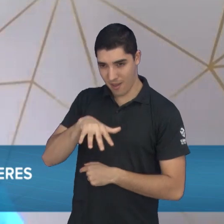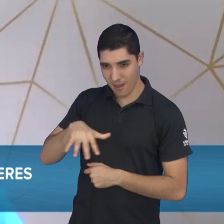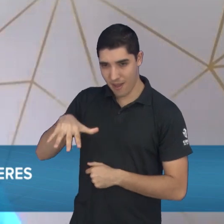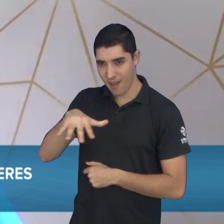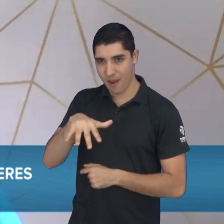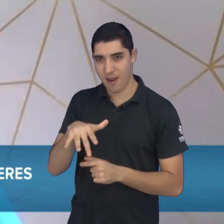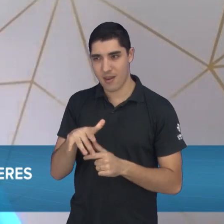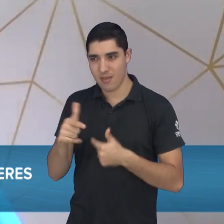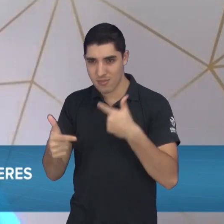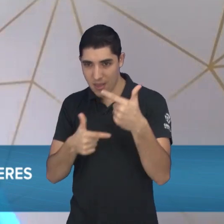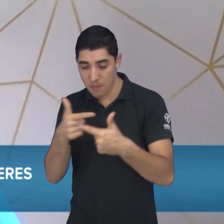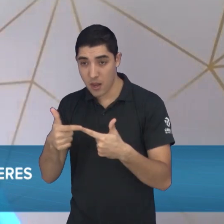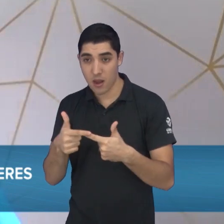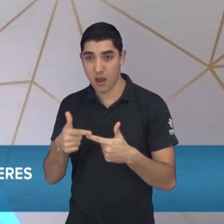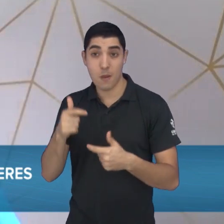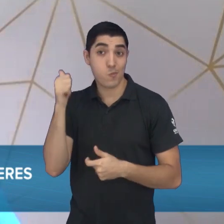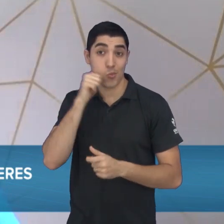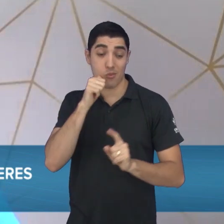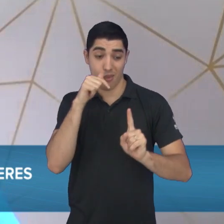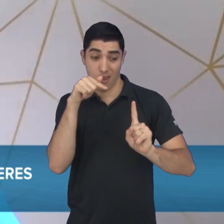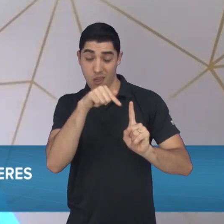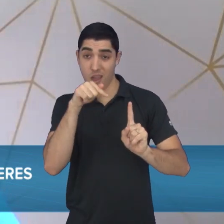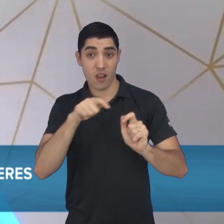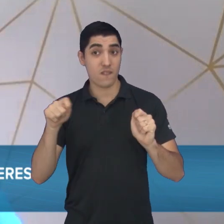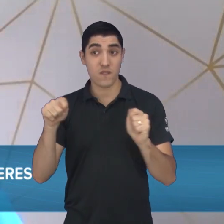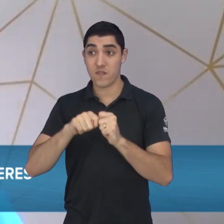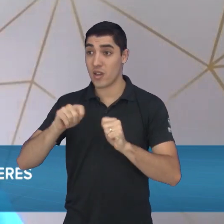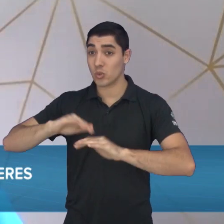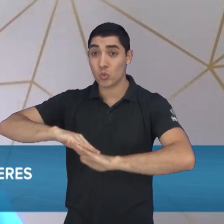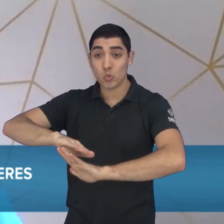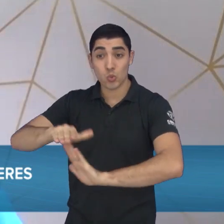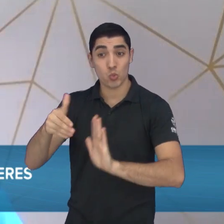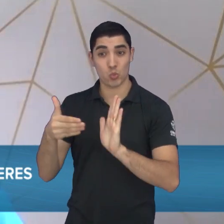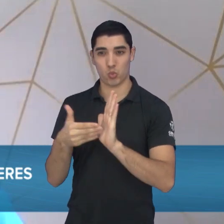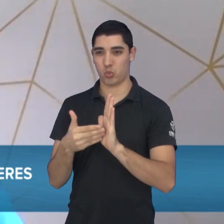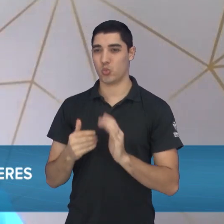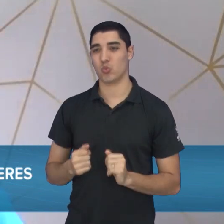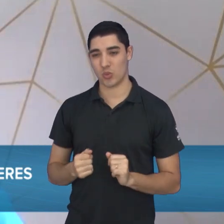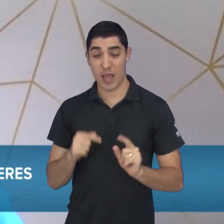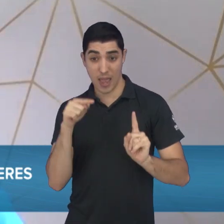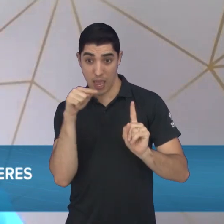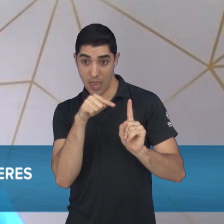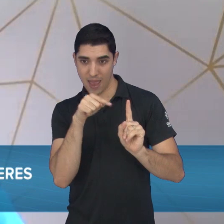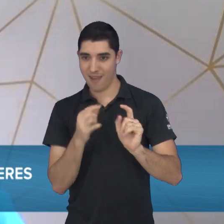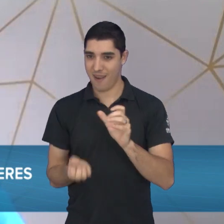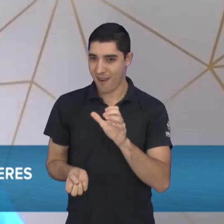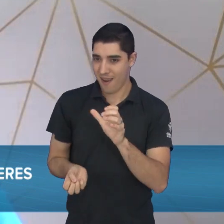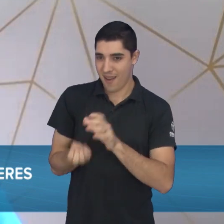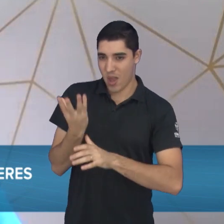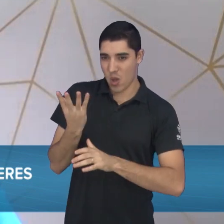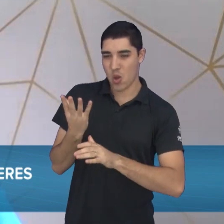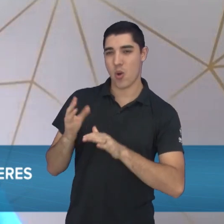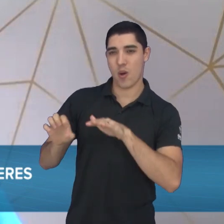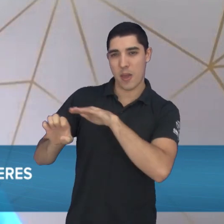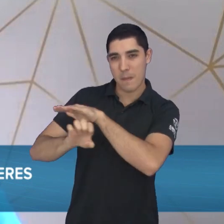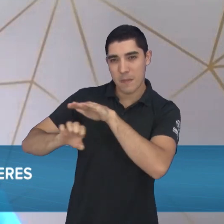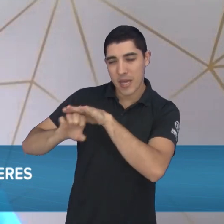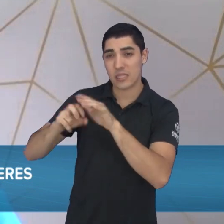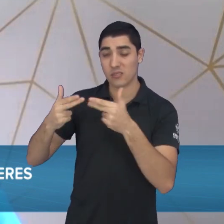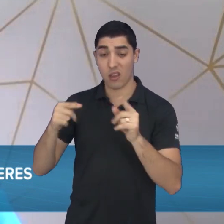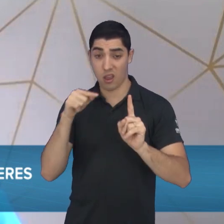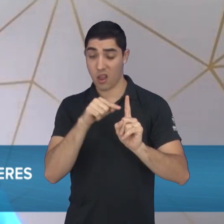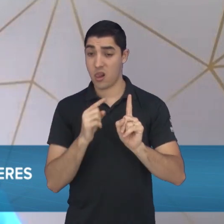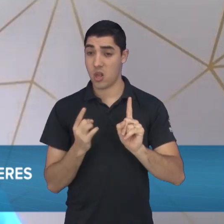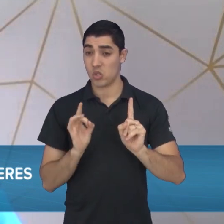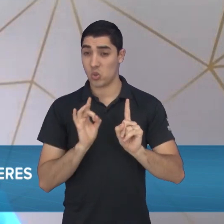mulher ela faz tudo, né? A mulher, quando ela abre o negócio, ela é sozinha. Então,